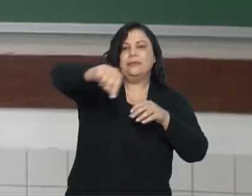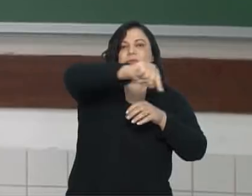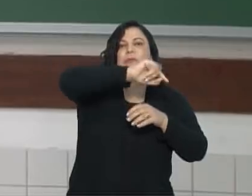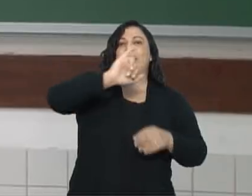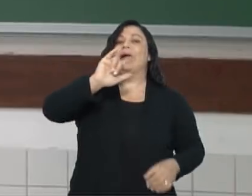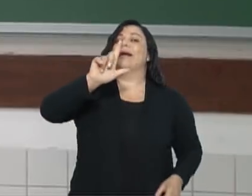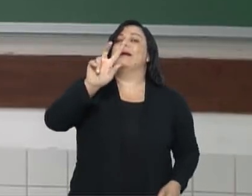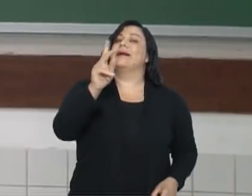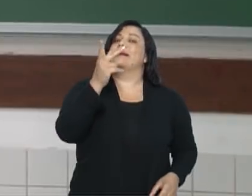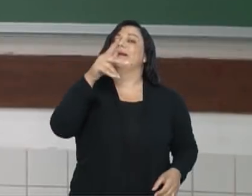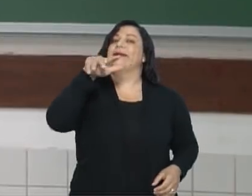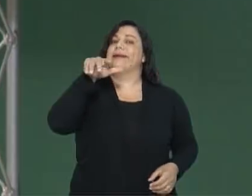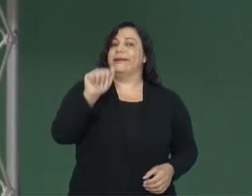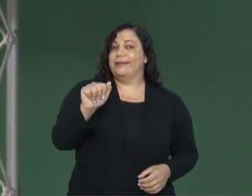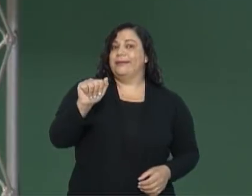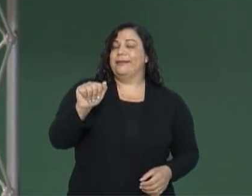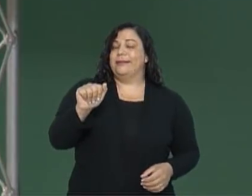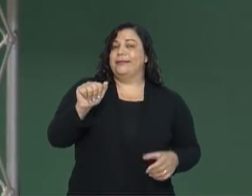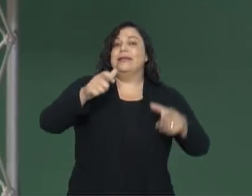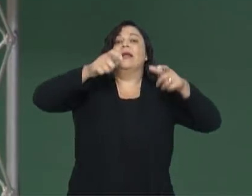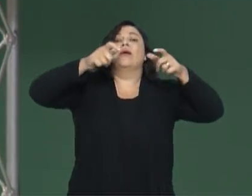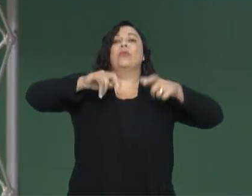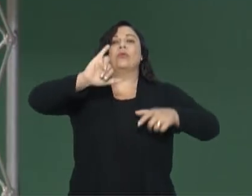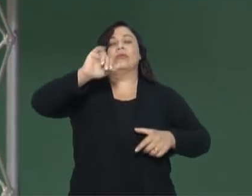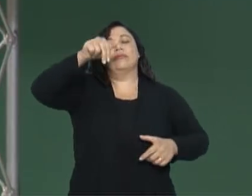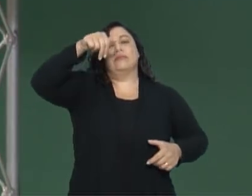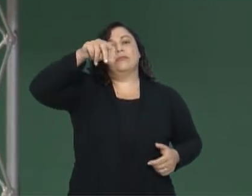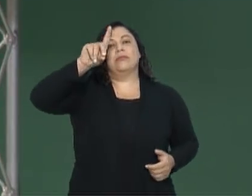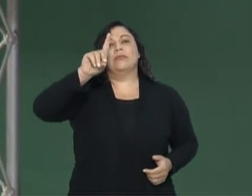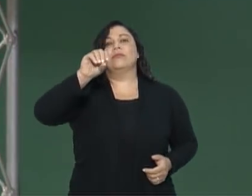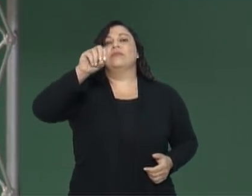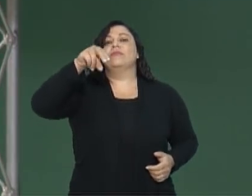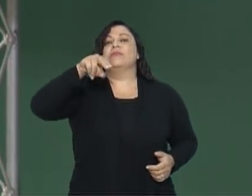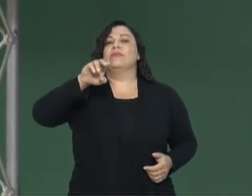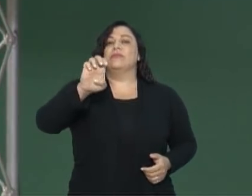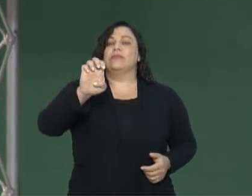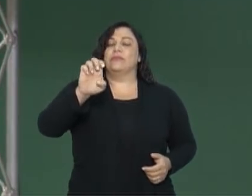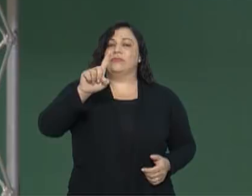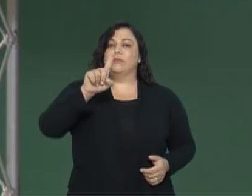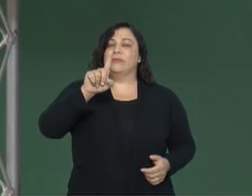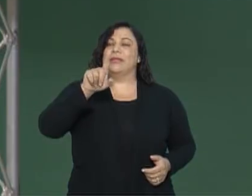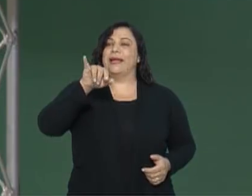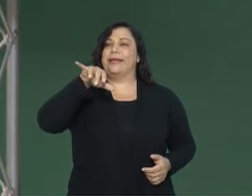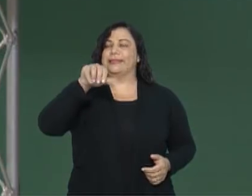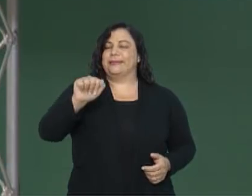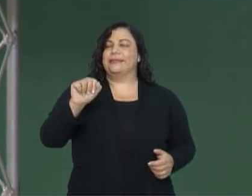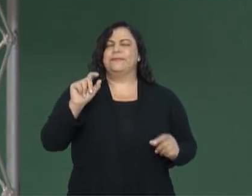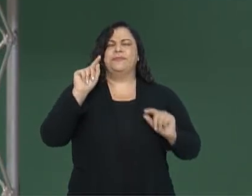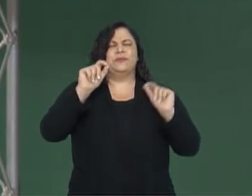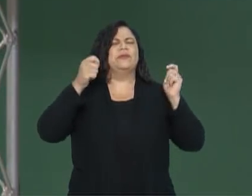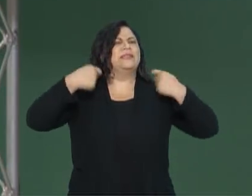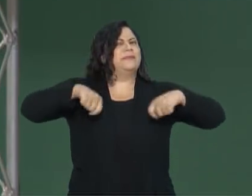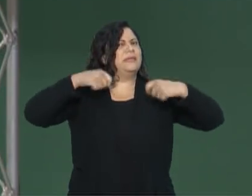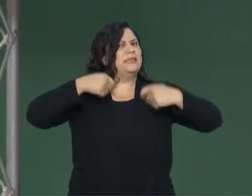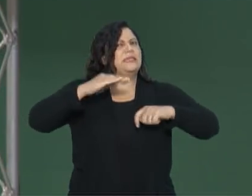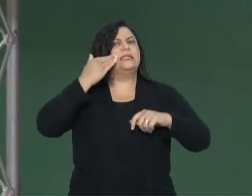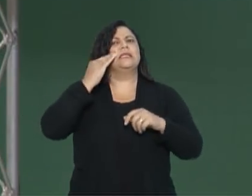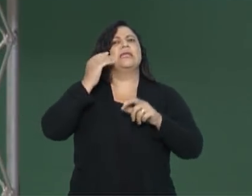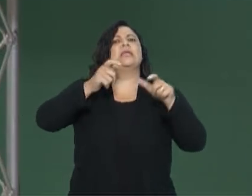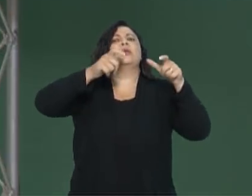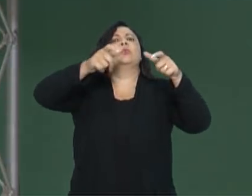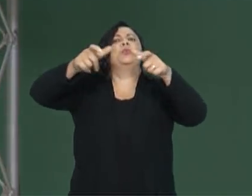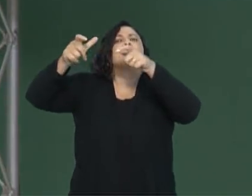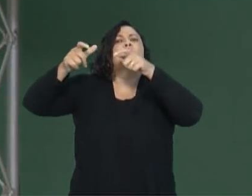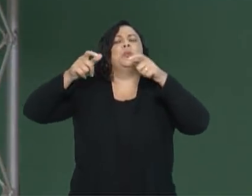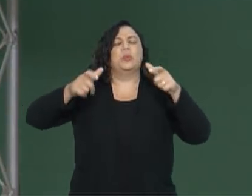é importante. Você precisa ter noções da localização dos tigres asiáticos e dos